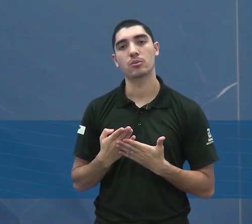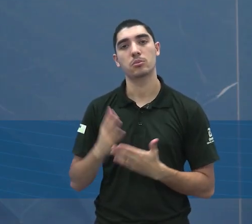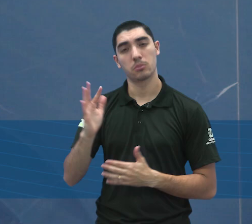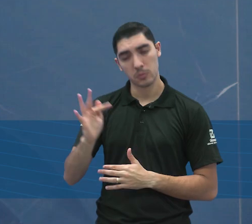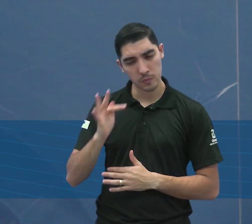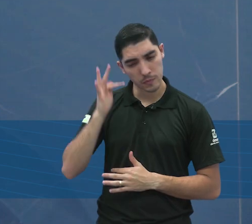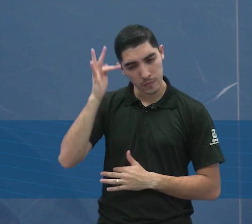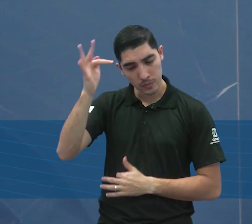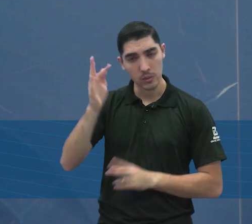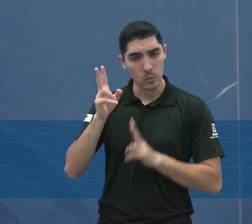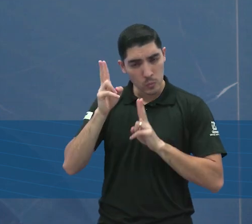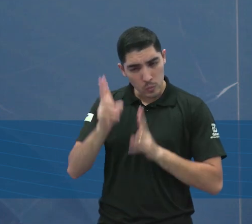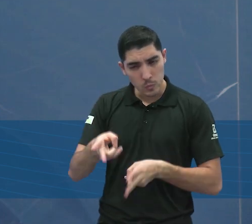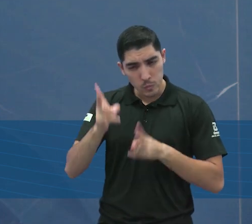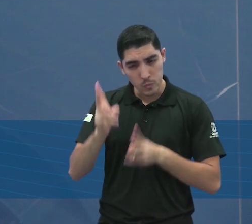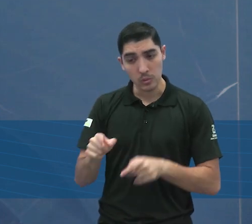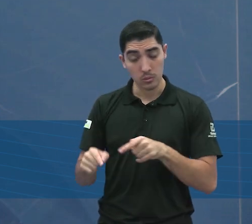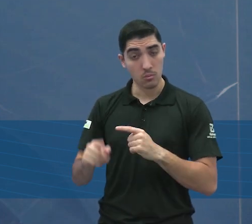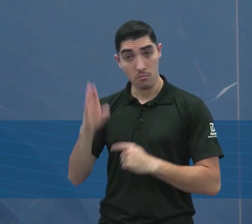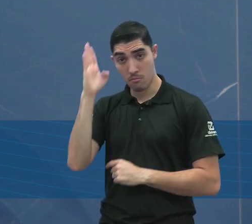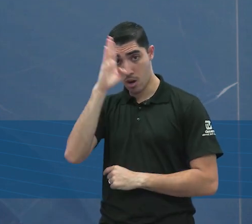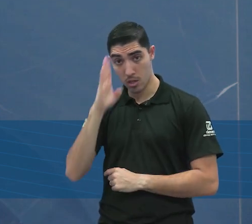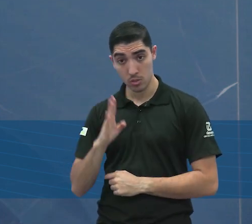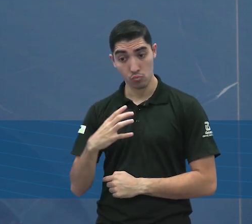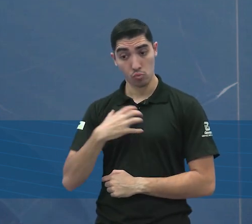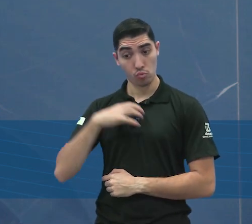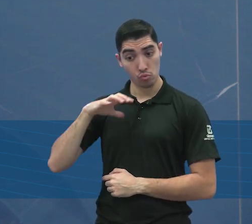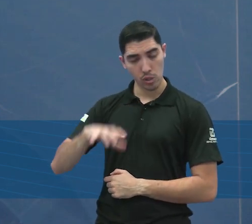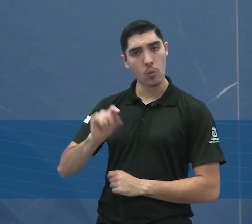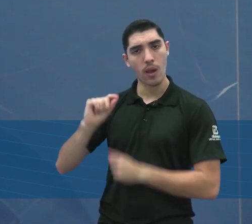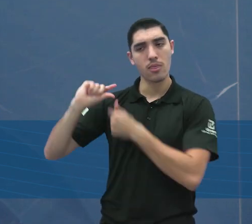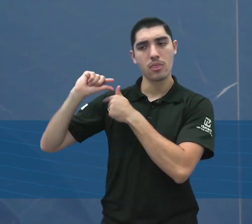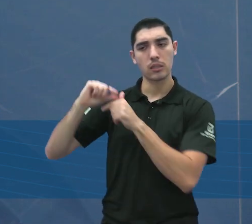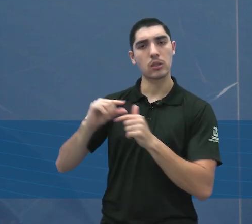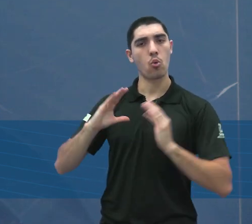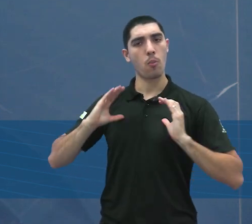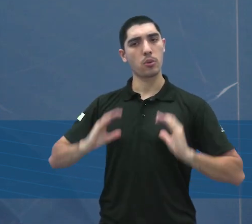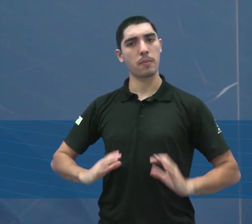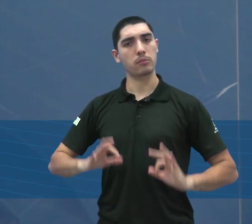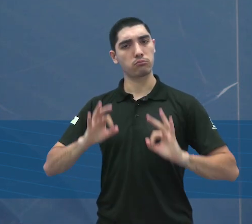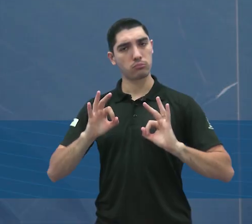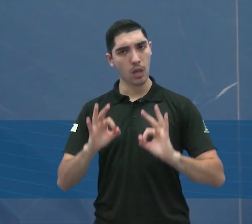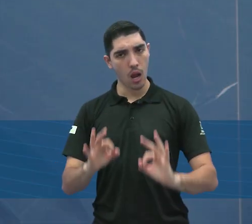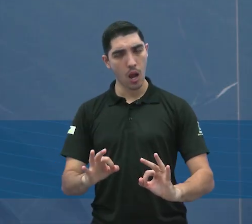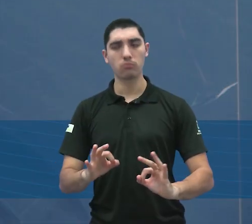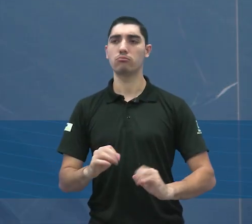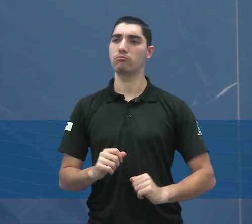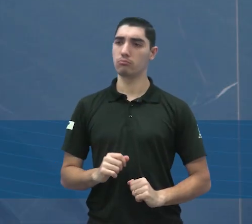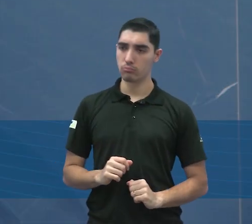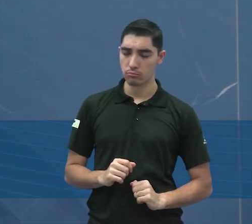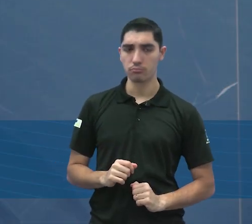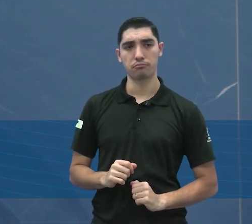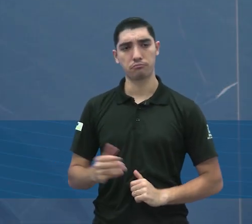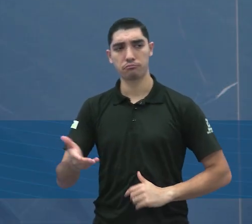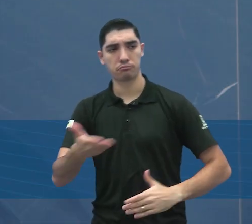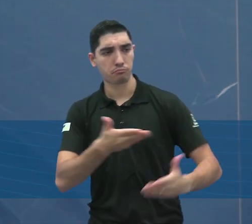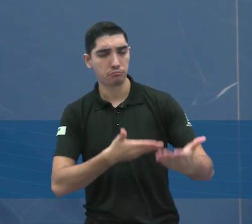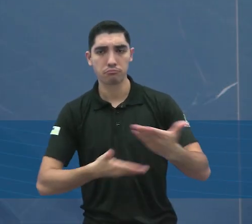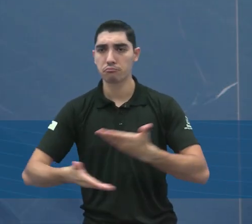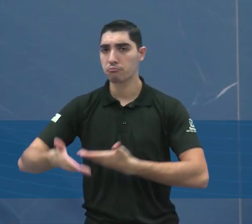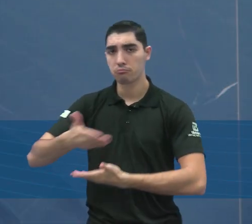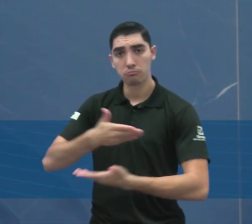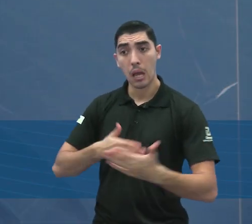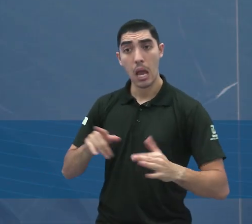Seguindo dessa forma, né? Com essa nossa tradição diplomática, não é? Que bastante interessante,